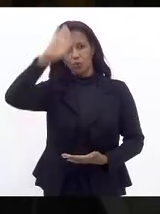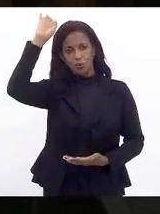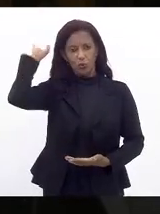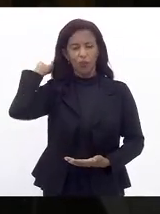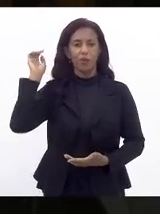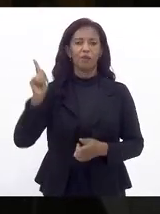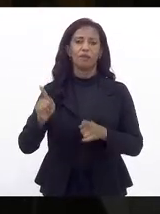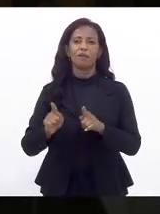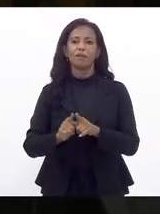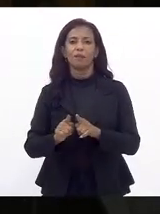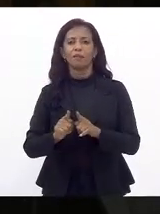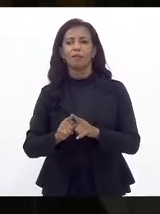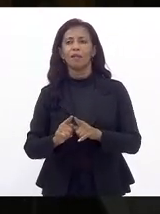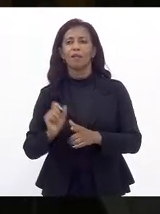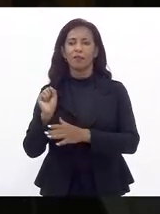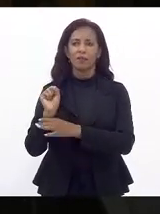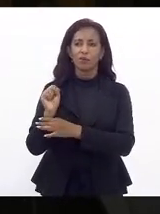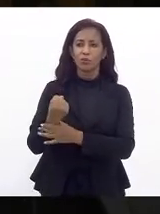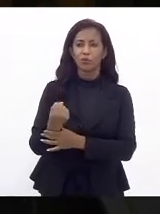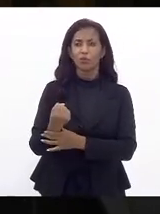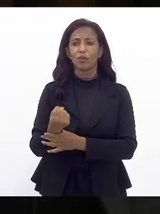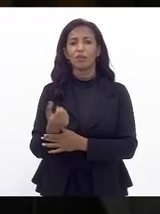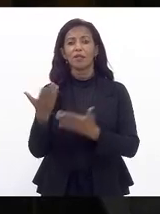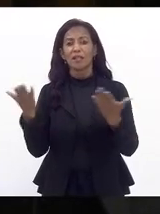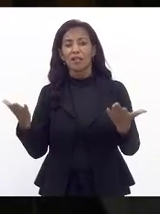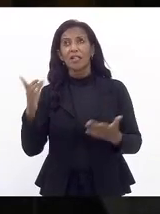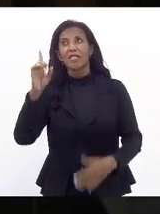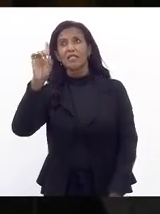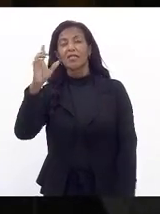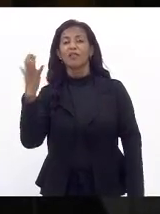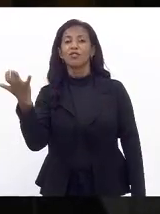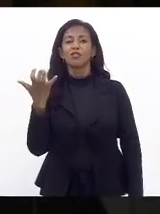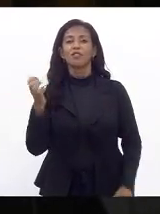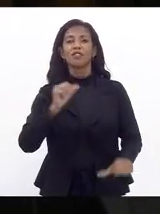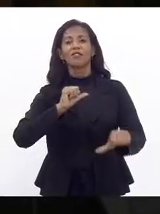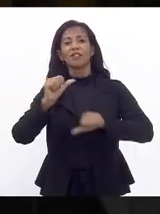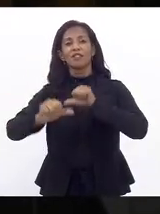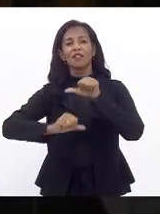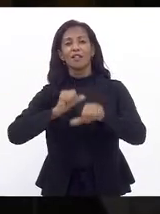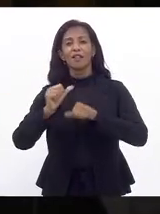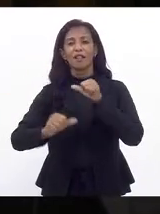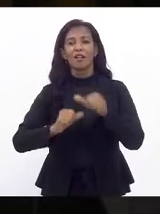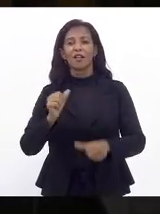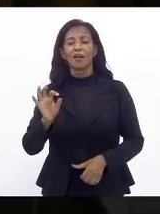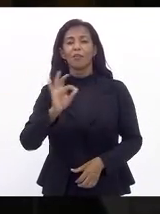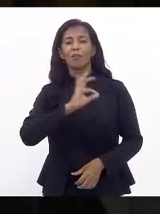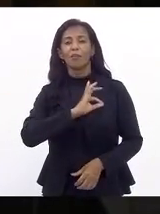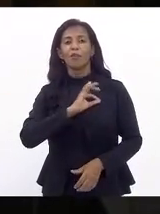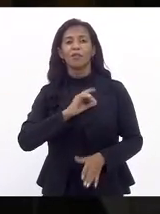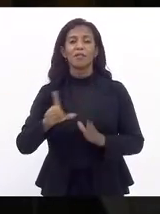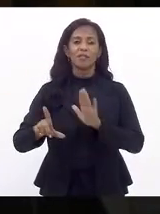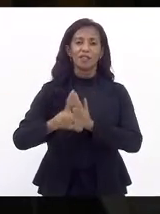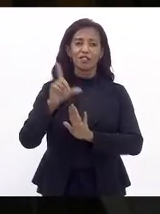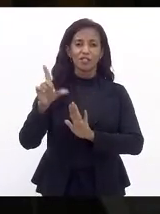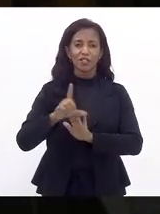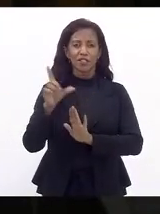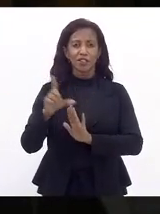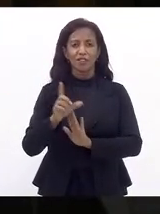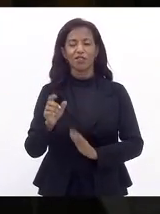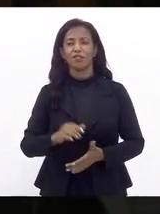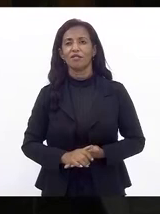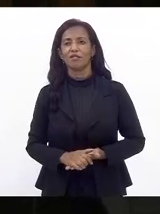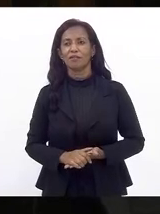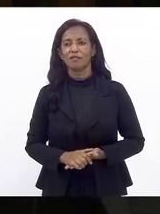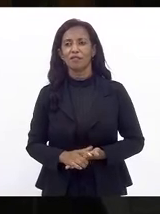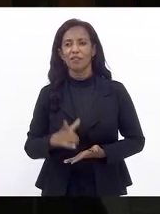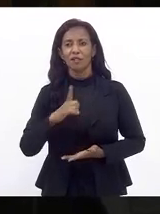Assembleia Legislativa, o Corpo de Segurança, que, se Deus quiser, vai ser transformado em Polícia Legislativa. É mais um apelo do meu mandato.